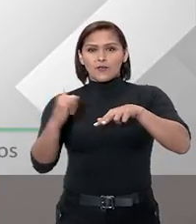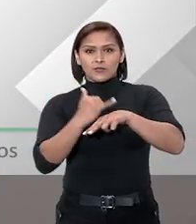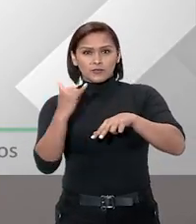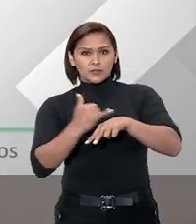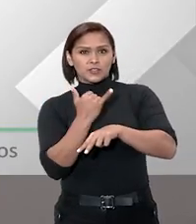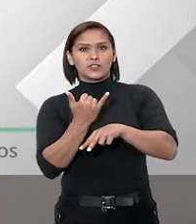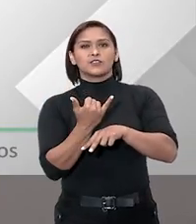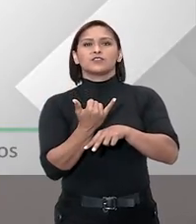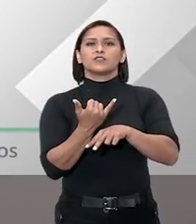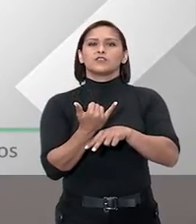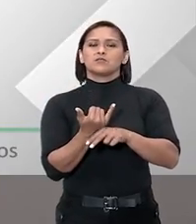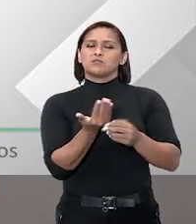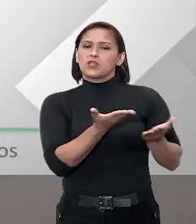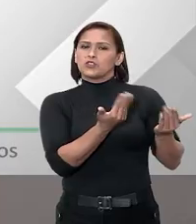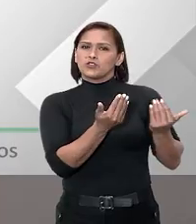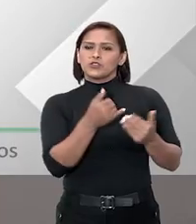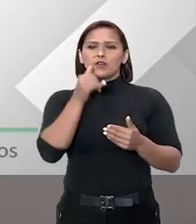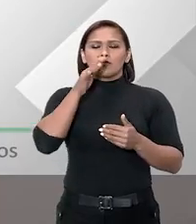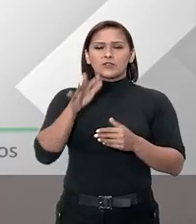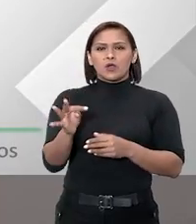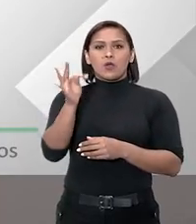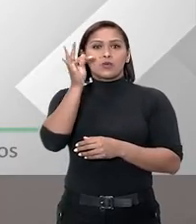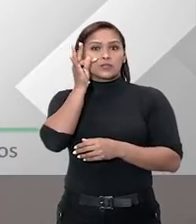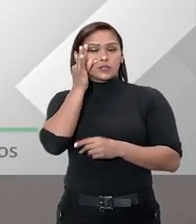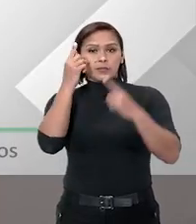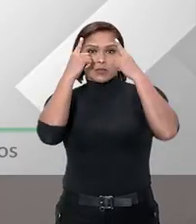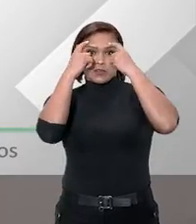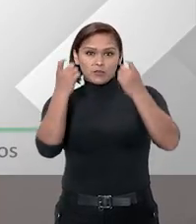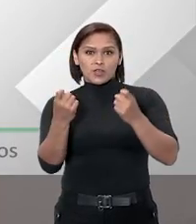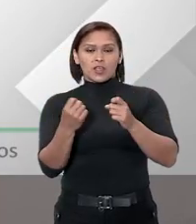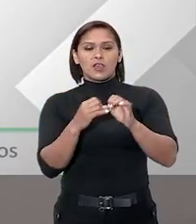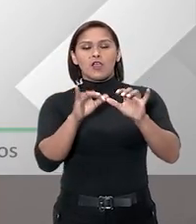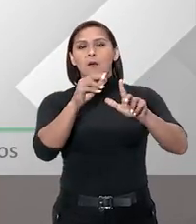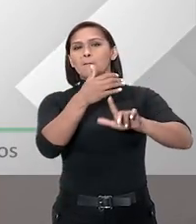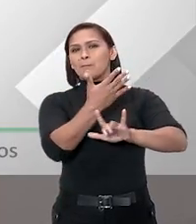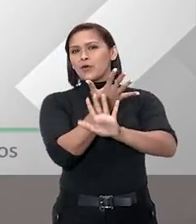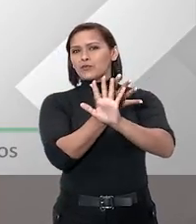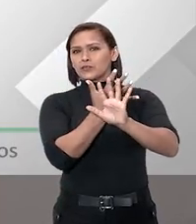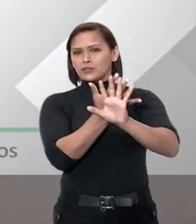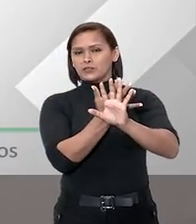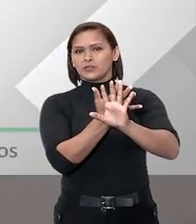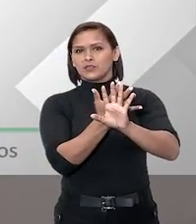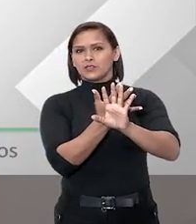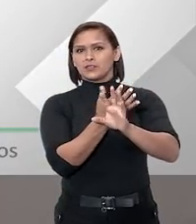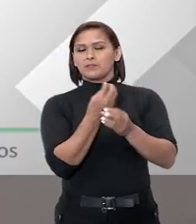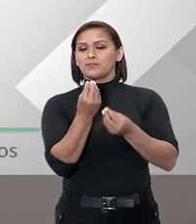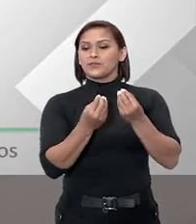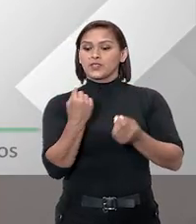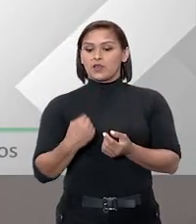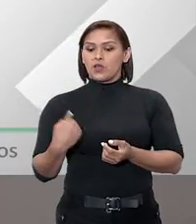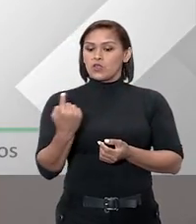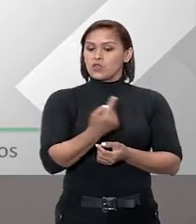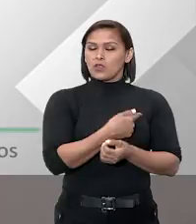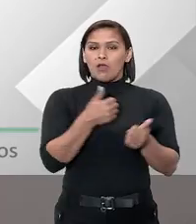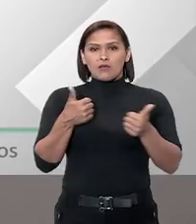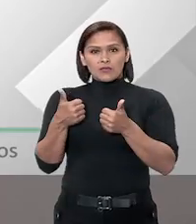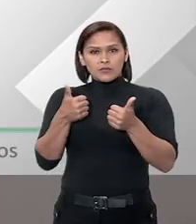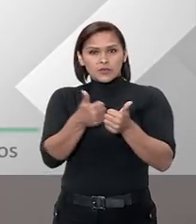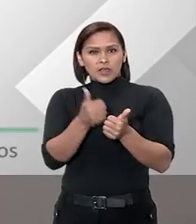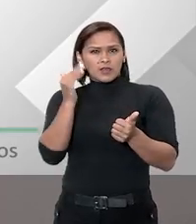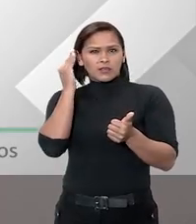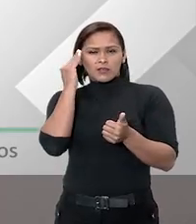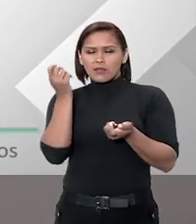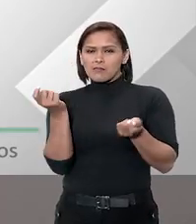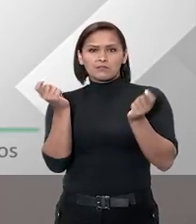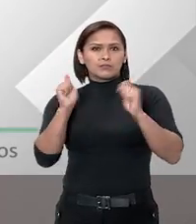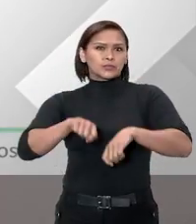vítimas, crianças e adolescentes vítimas ou testemunhas de violência por videoconferência. Então, nós, doutrinadores, entendemos